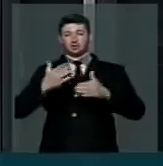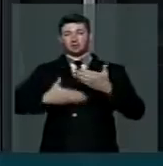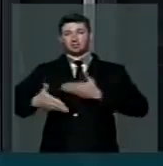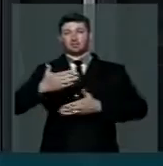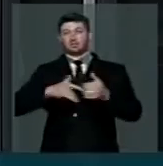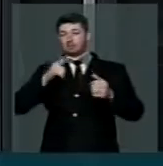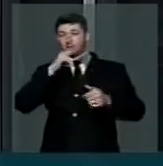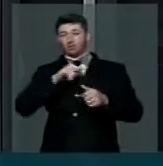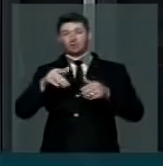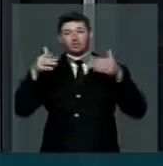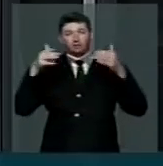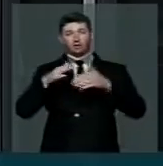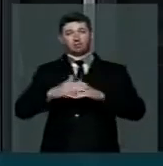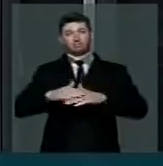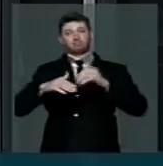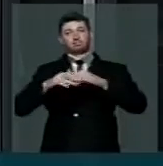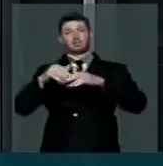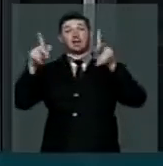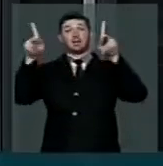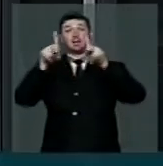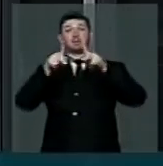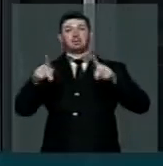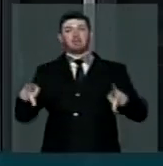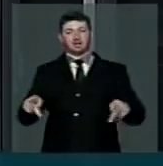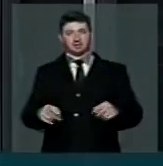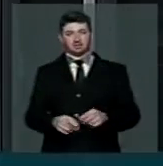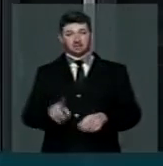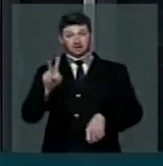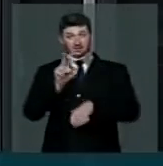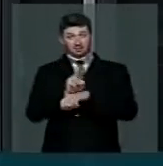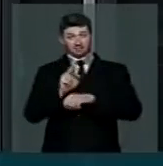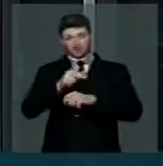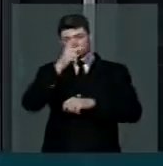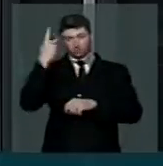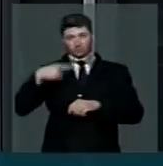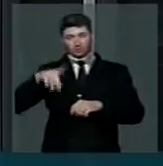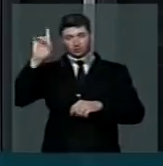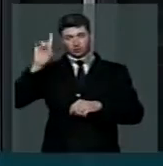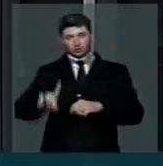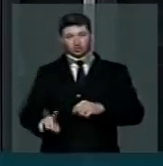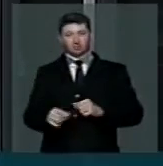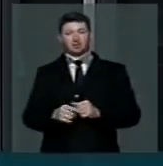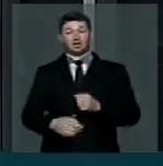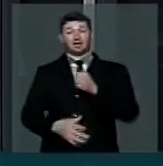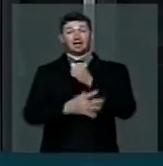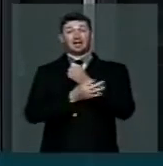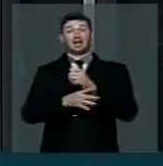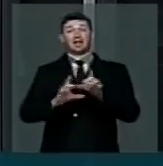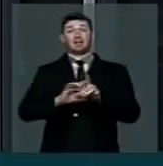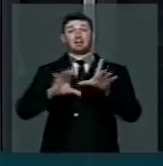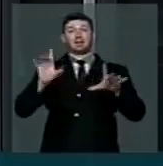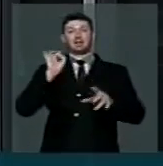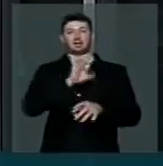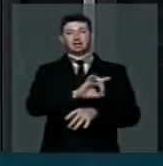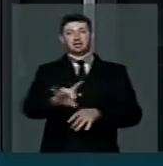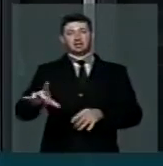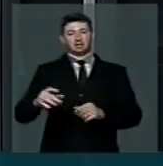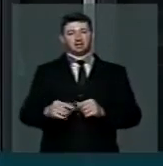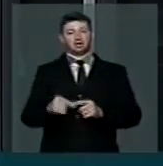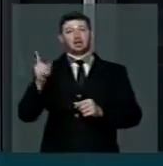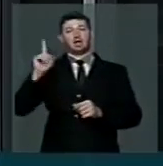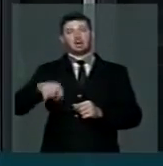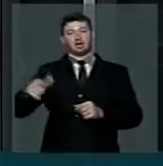na construção permanente da paz, na defesa dos direitos humanos, na garantia das liberdades individuais,